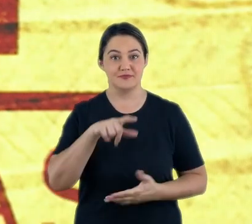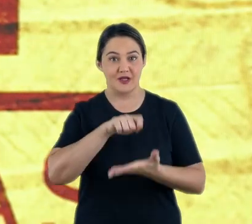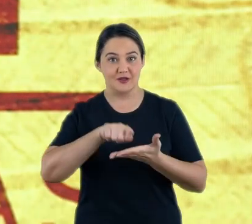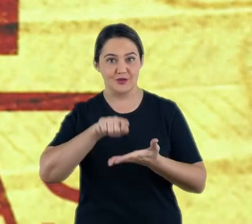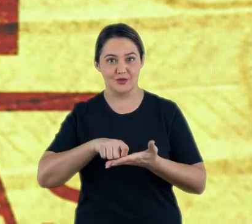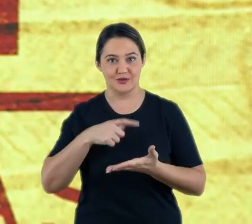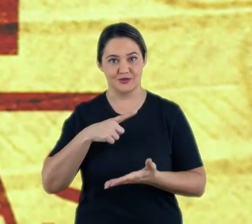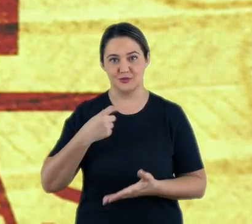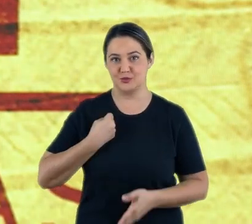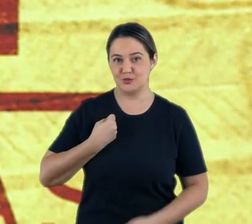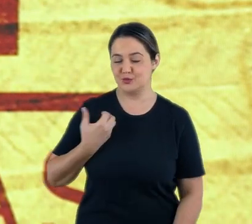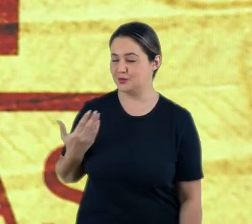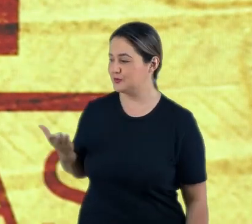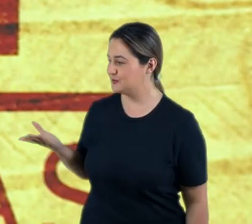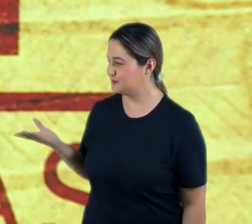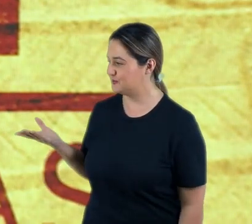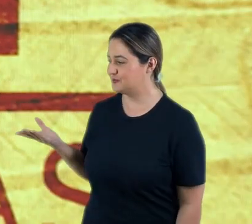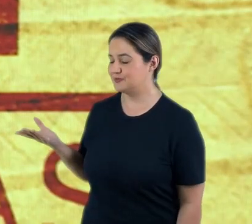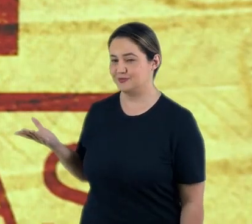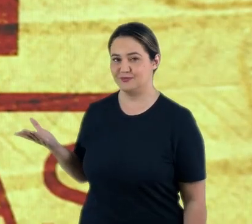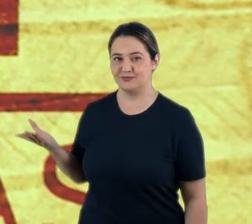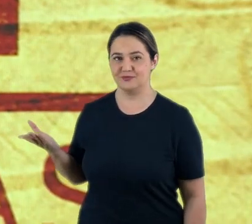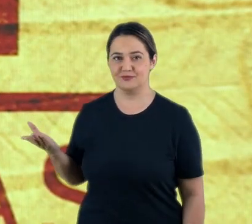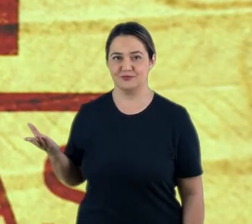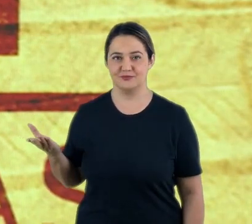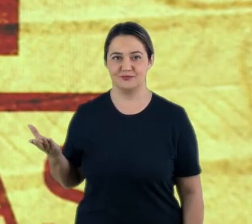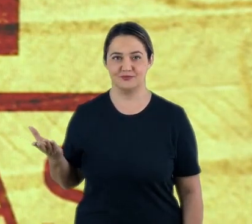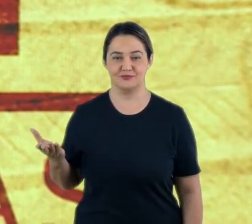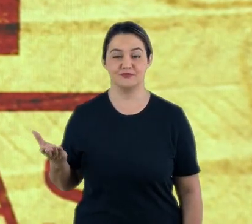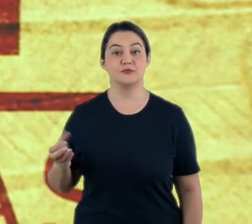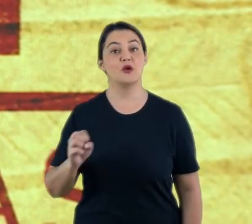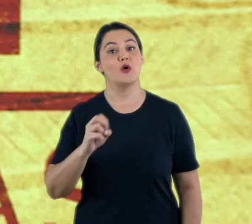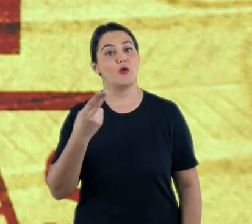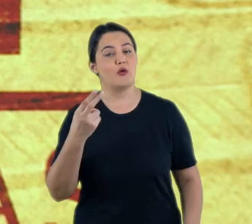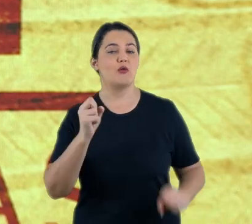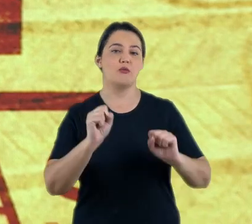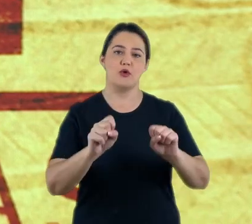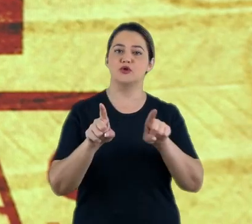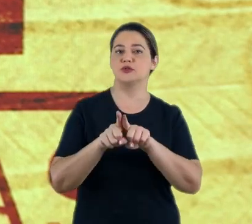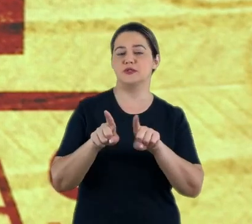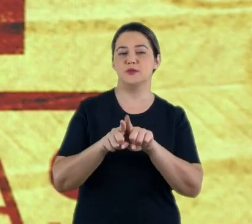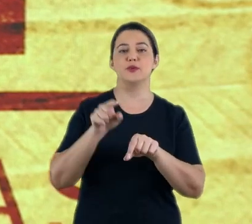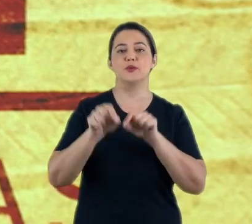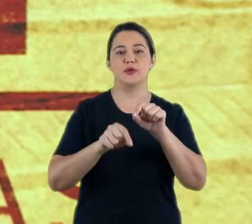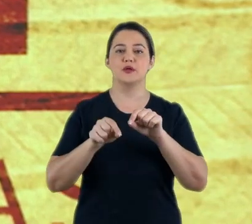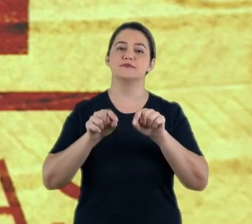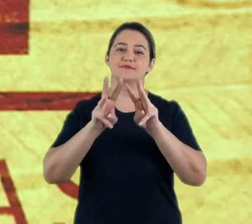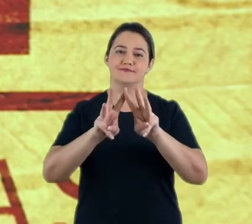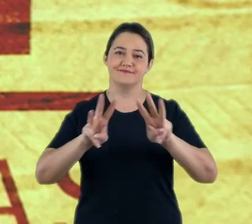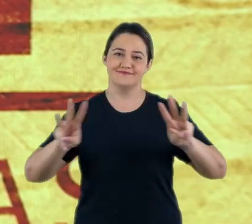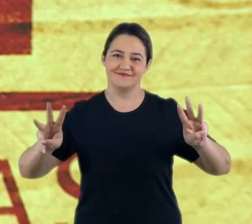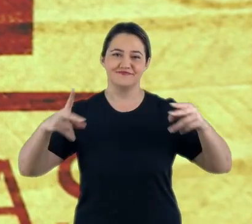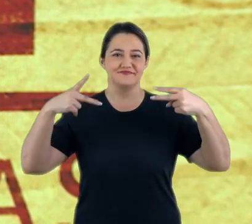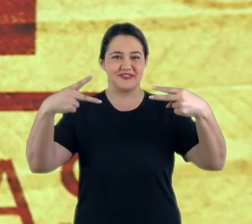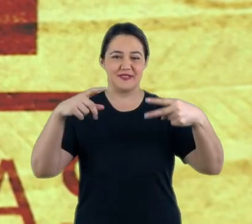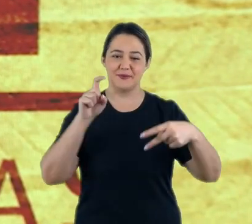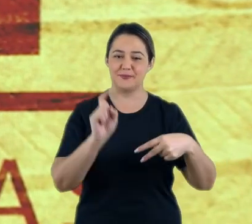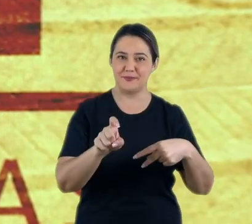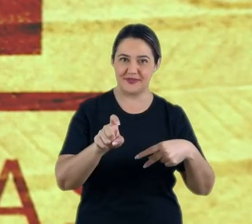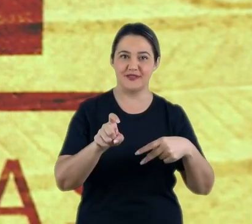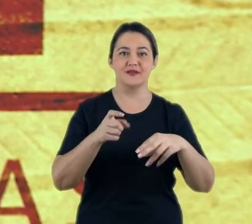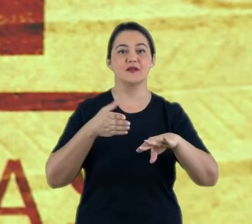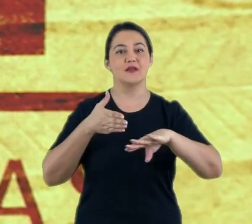12 98144 0077. Anotou aí? Você também ainda tem a opção de entrar no